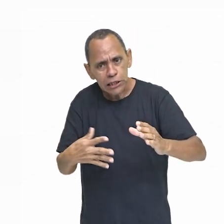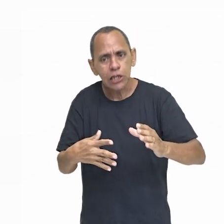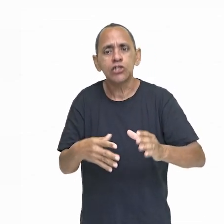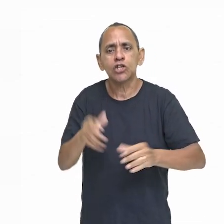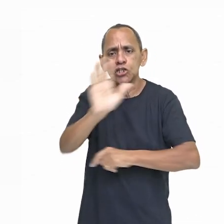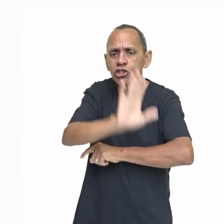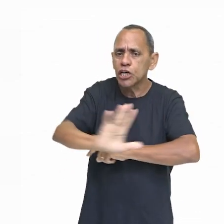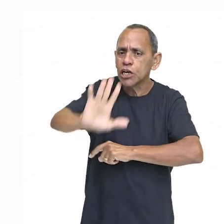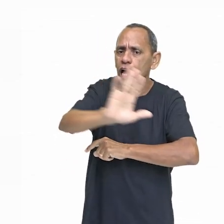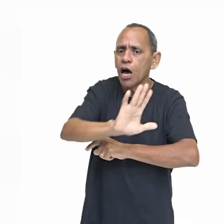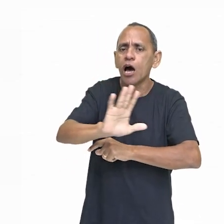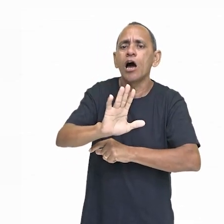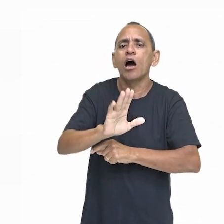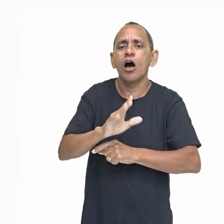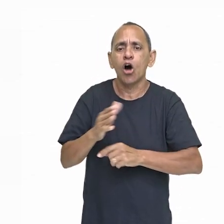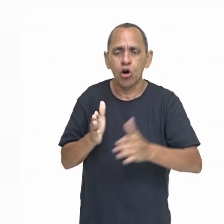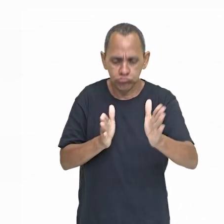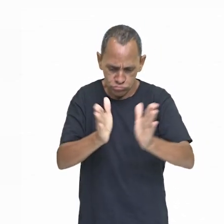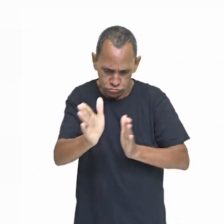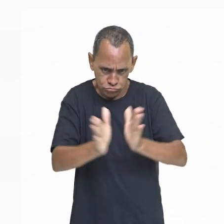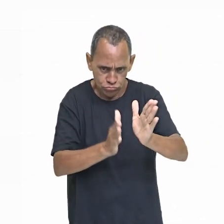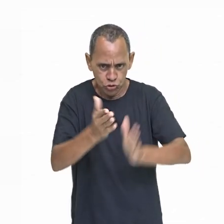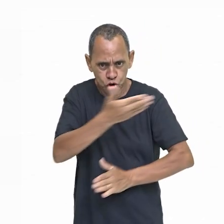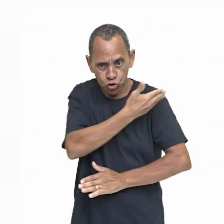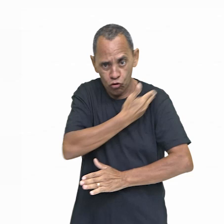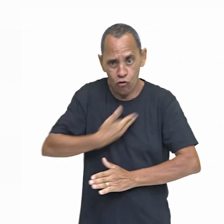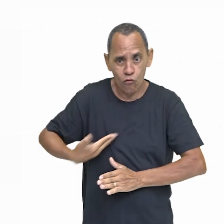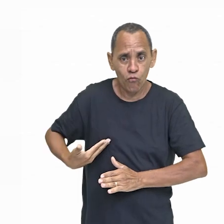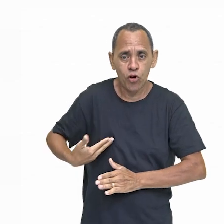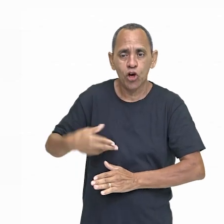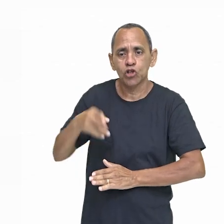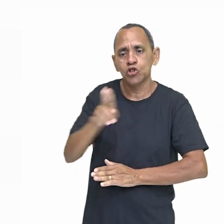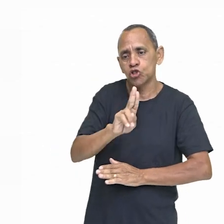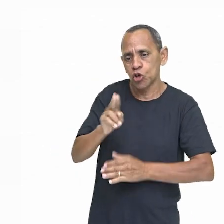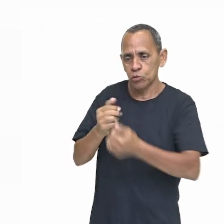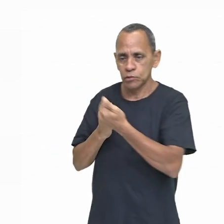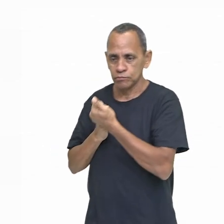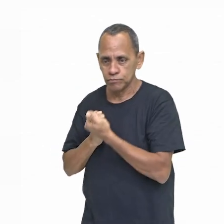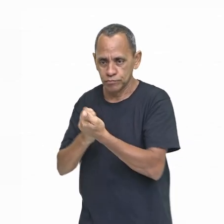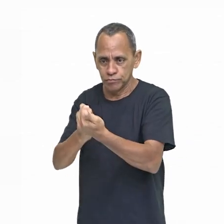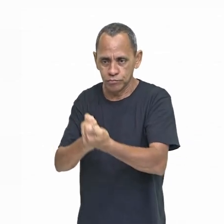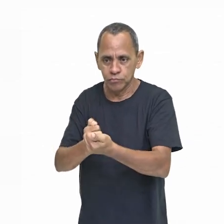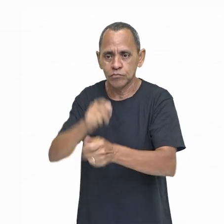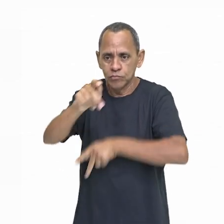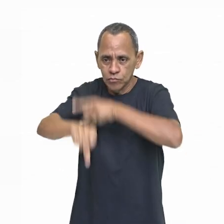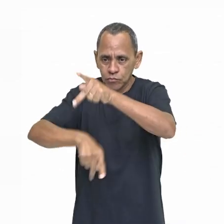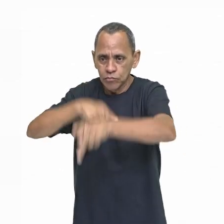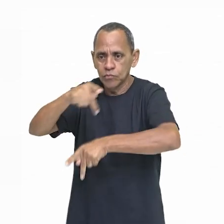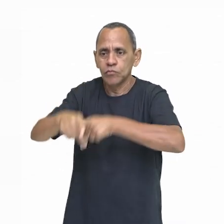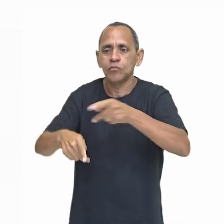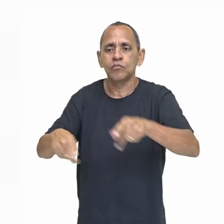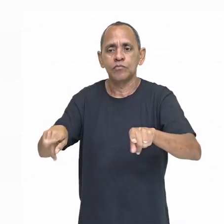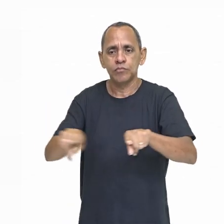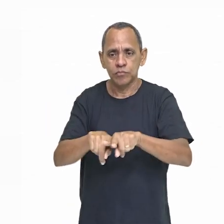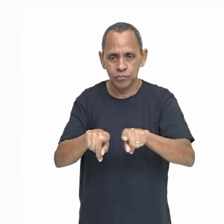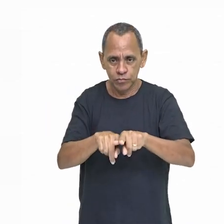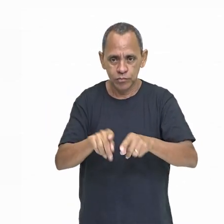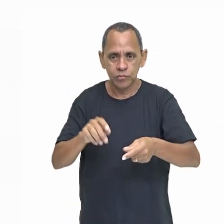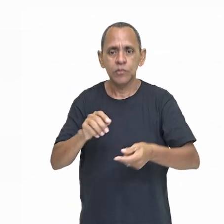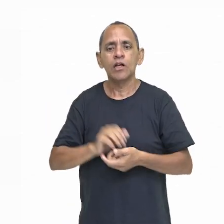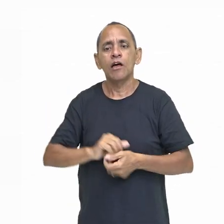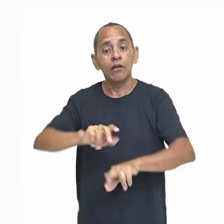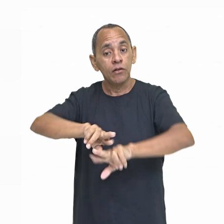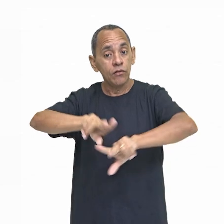muito geral a esta forma de governo que é chamada populismo. E também de diferentes formas